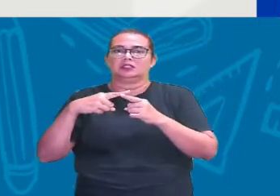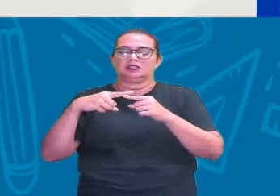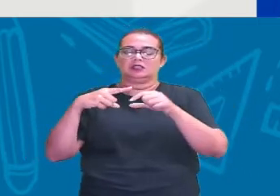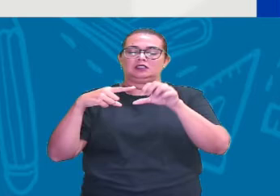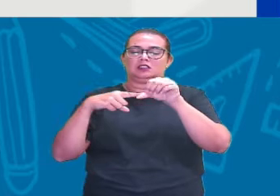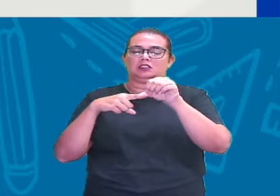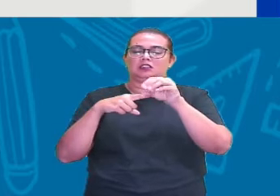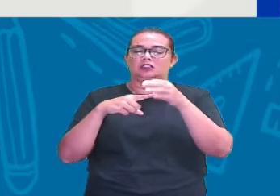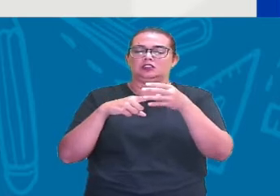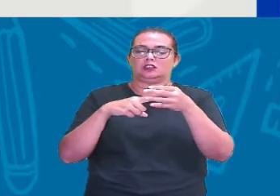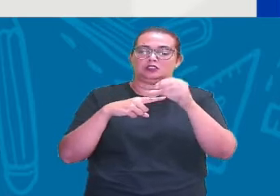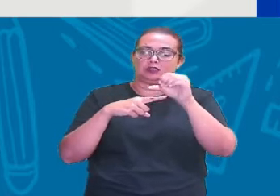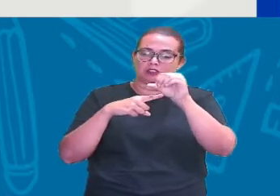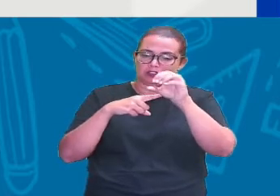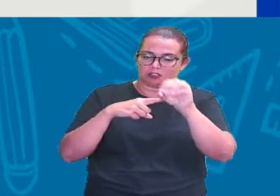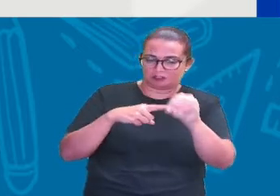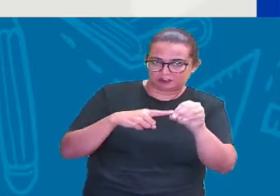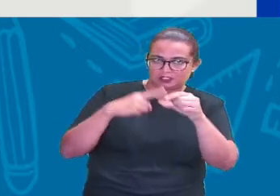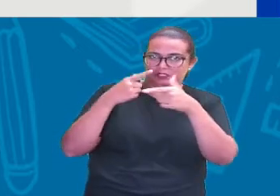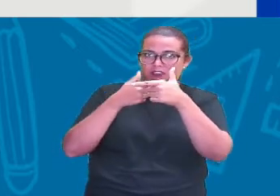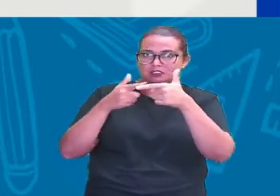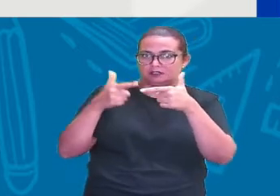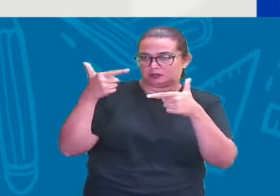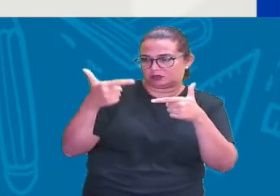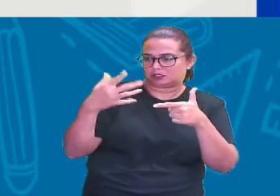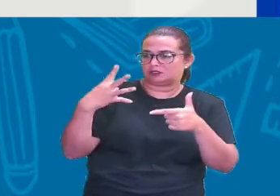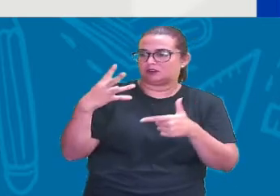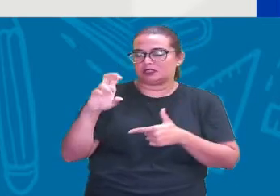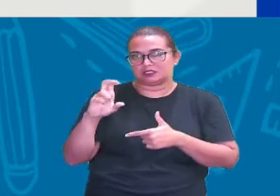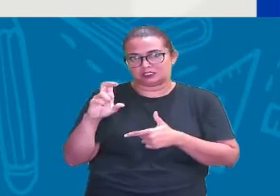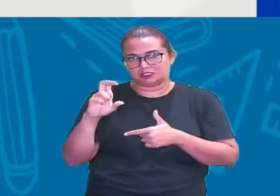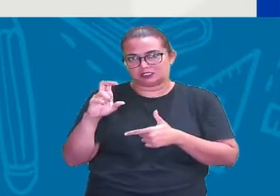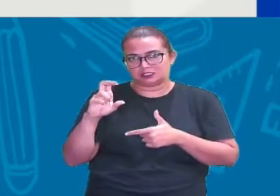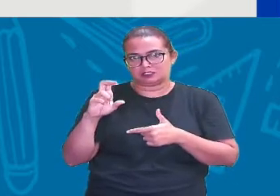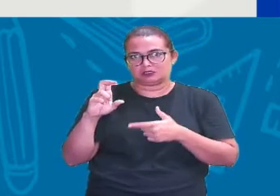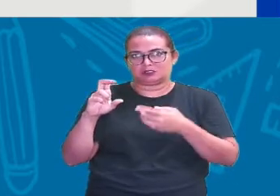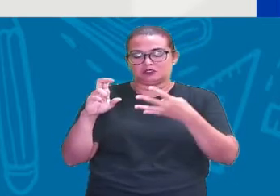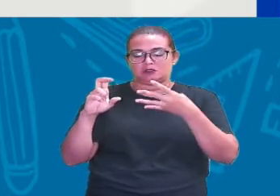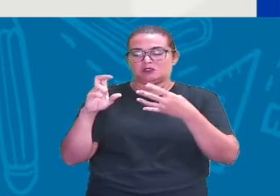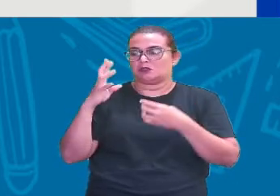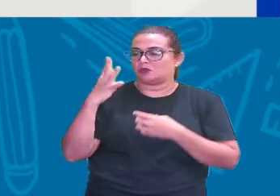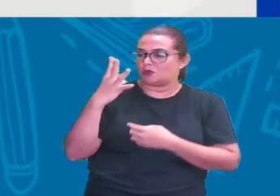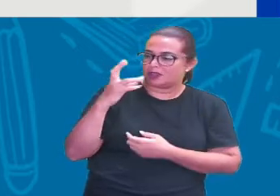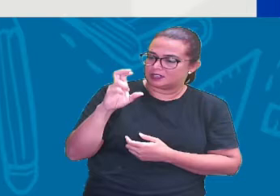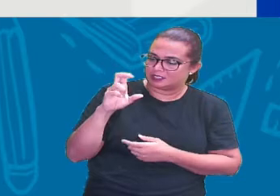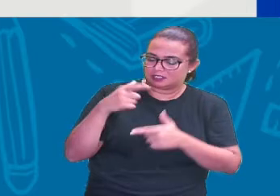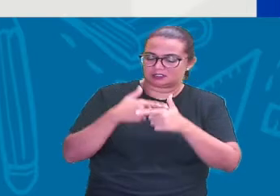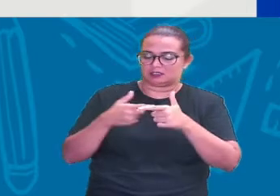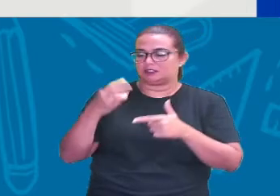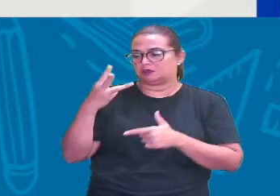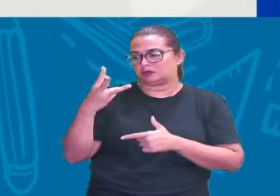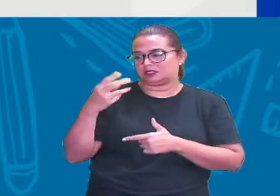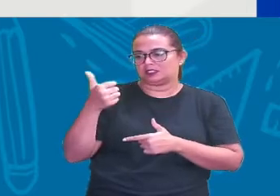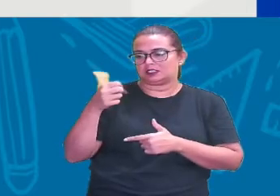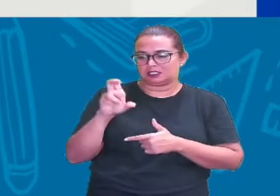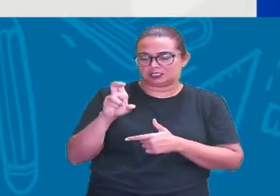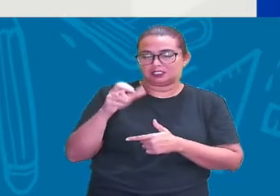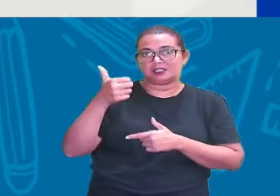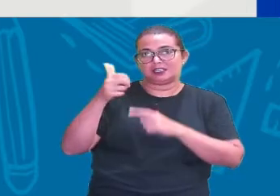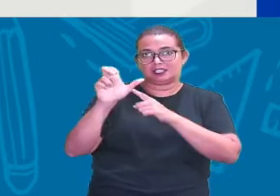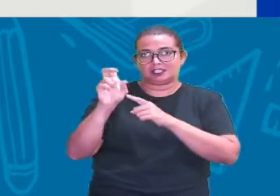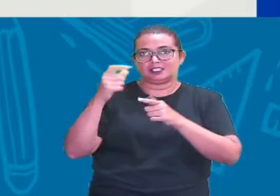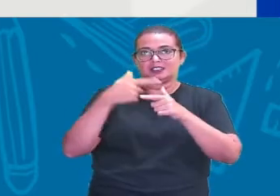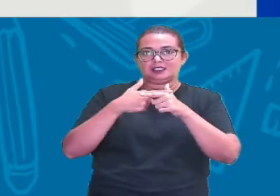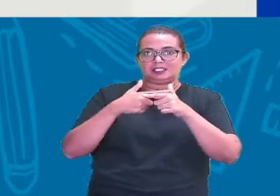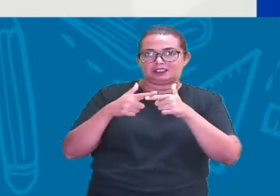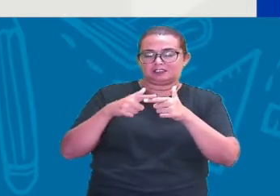2, 45. 45 dividido por 3, 15. 15 dividido por 3, 5. E 5